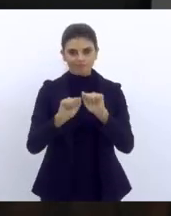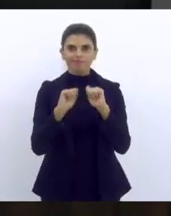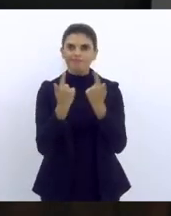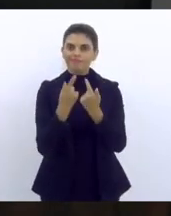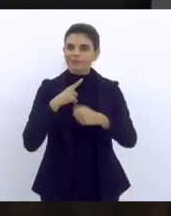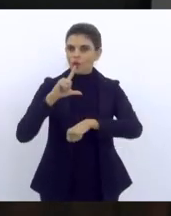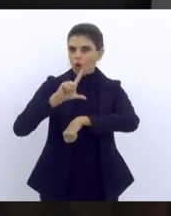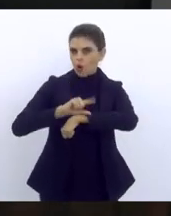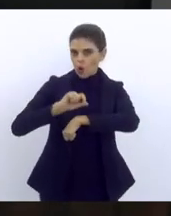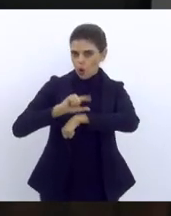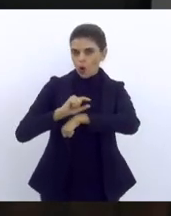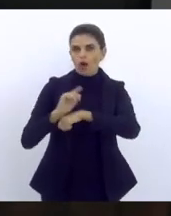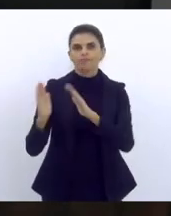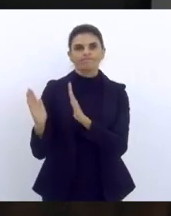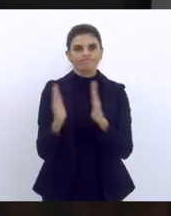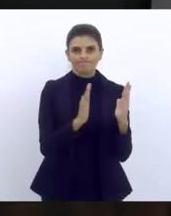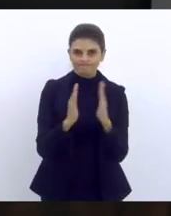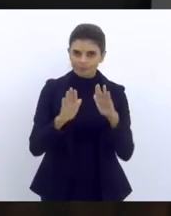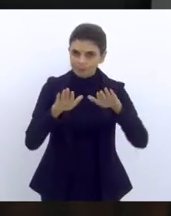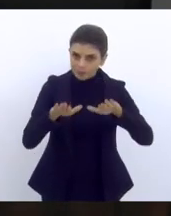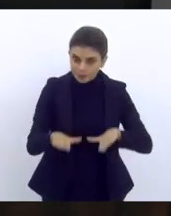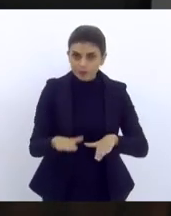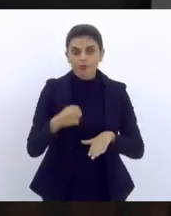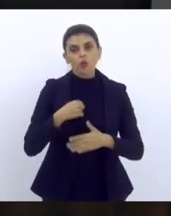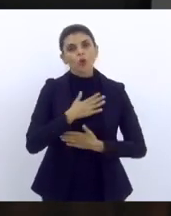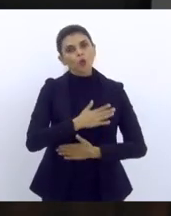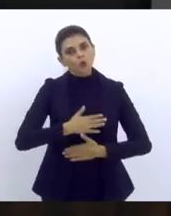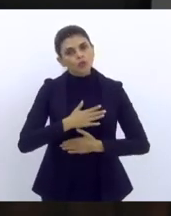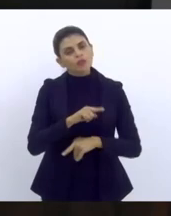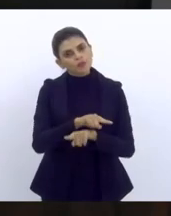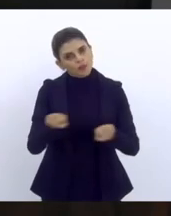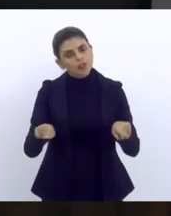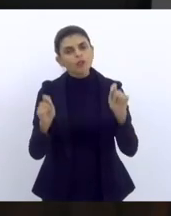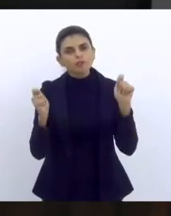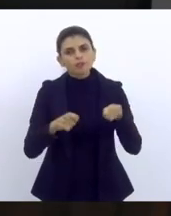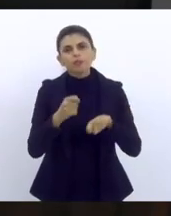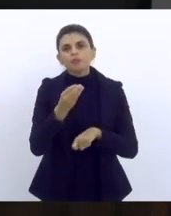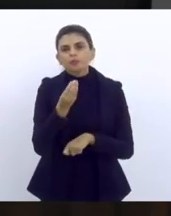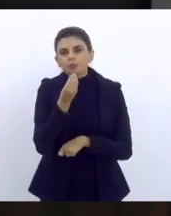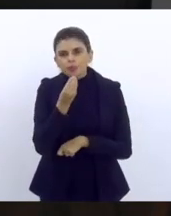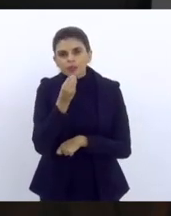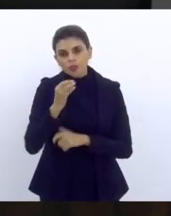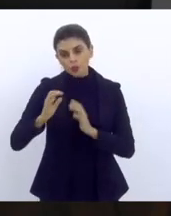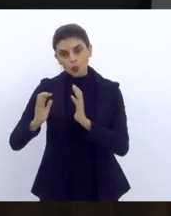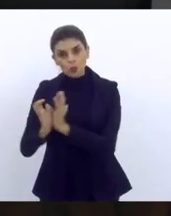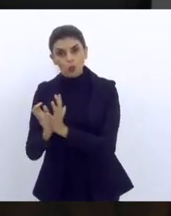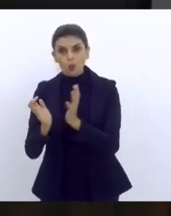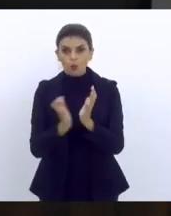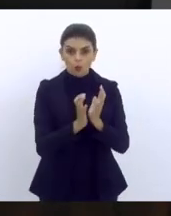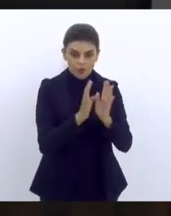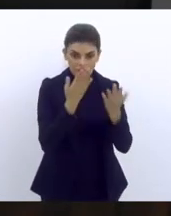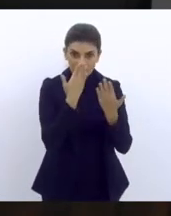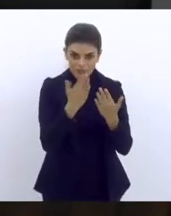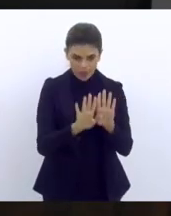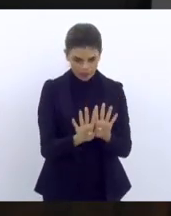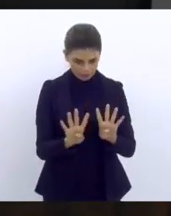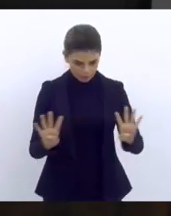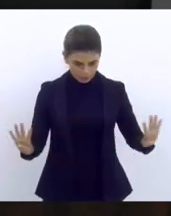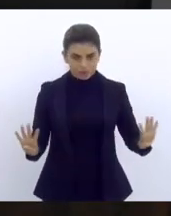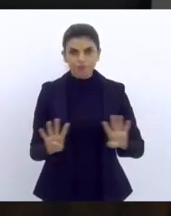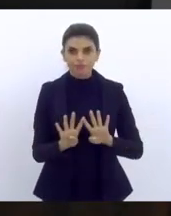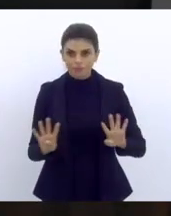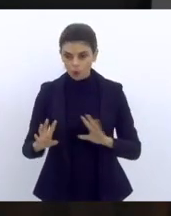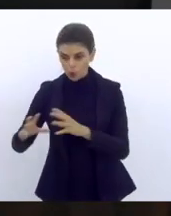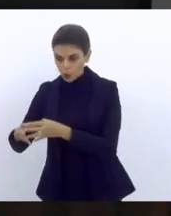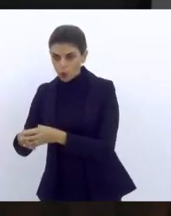tem o seu período de permanência, mas que vocês pudessem registrar, junto com o grupo de vocês aqui na frente, cada